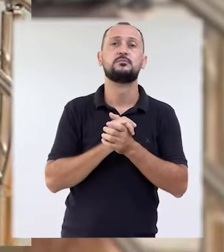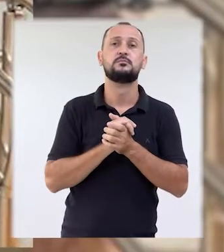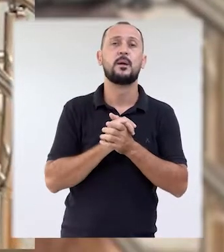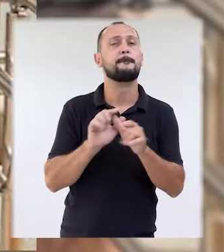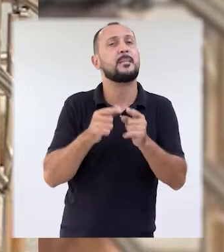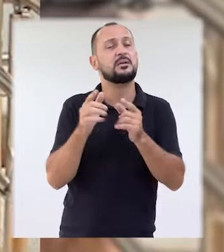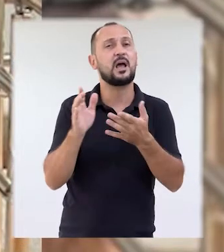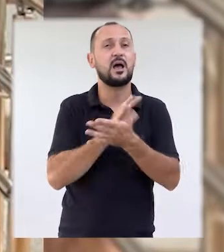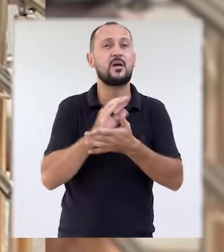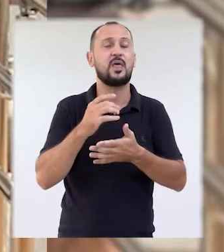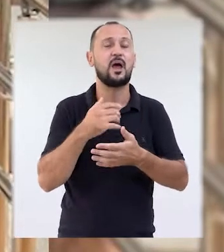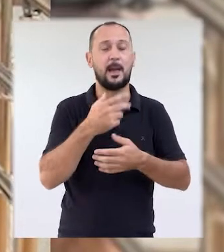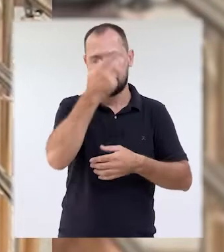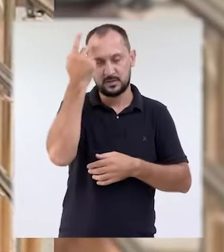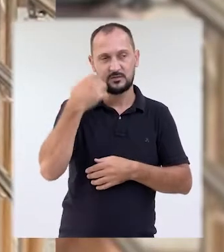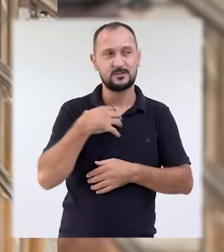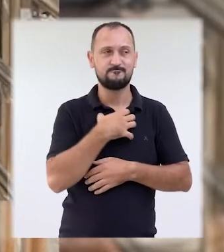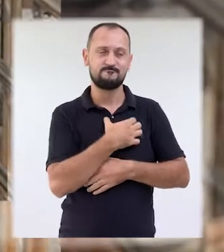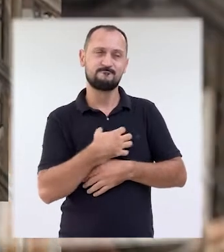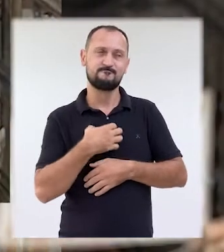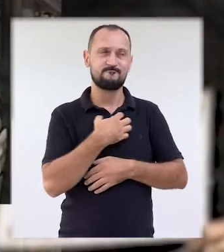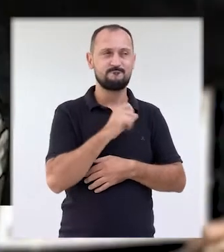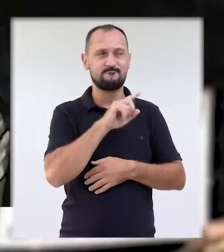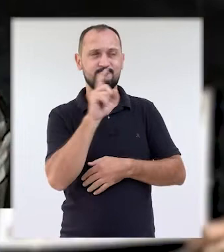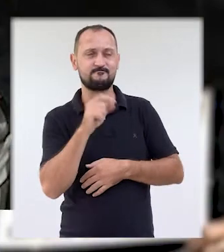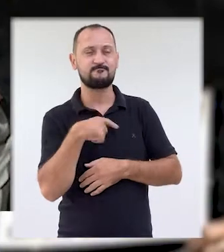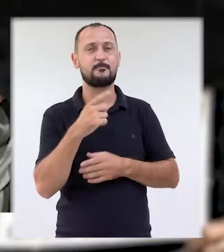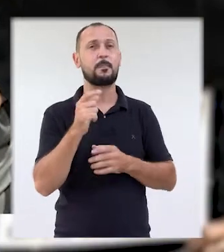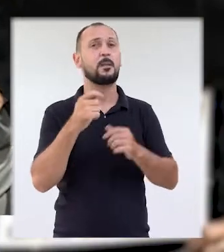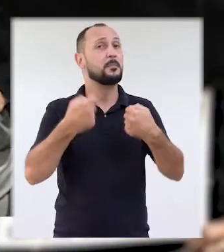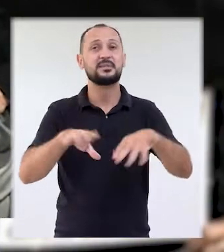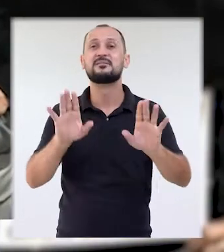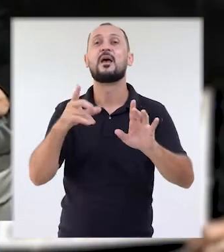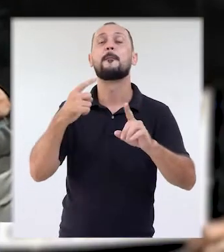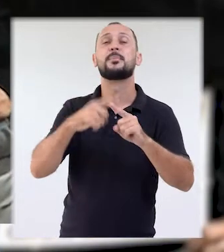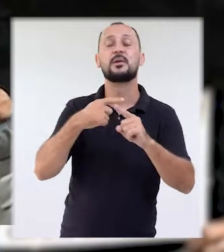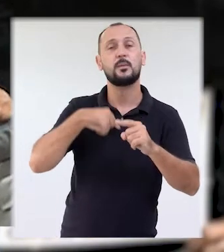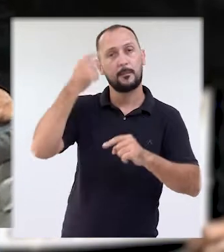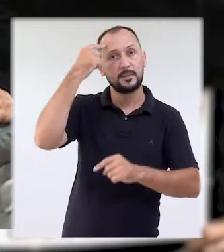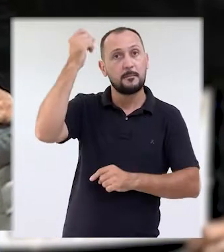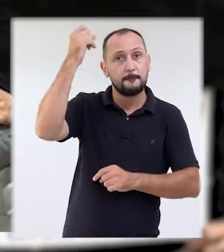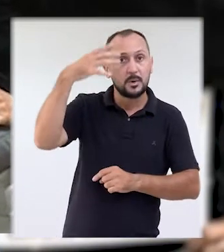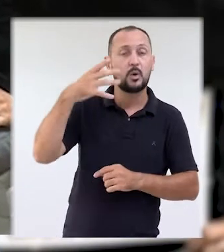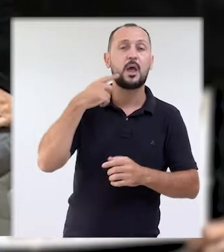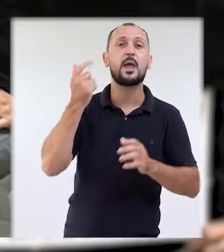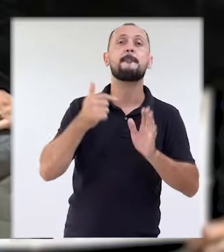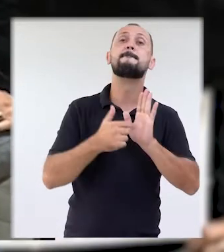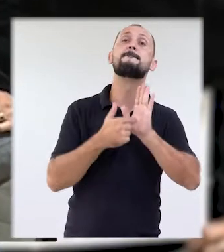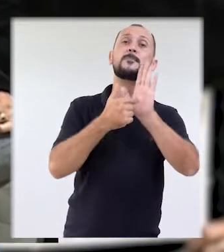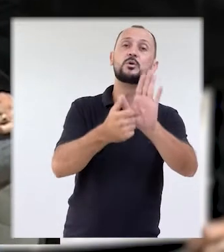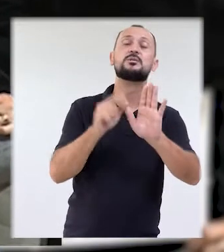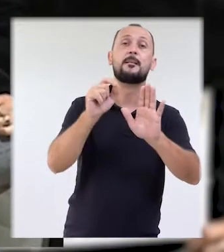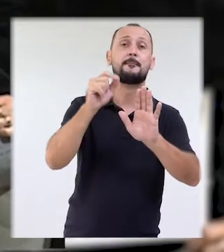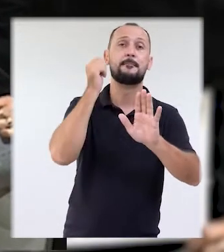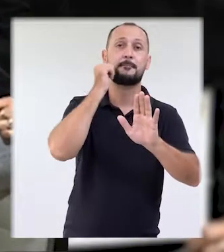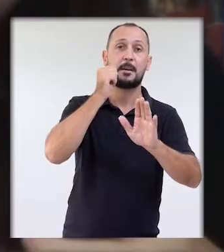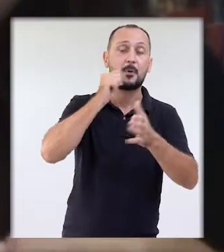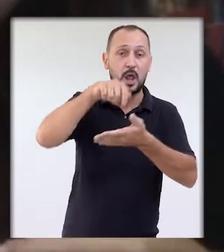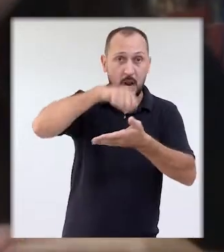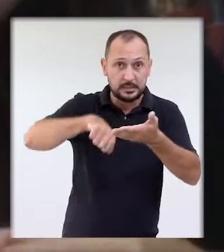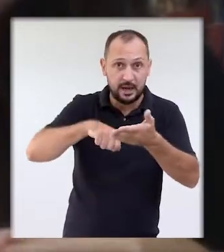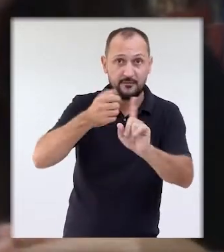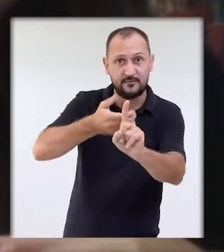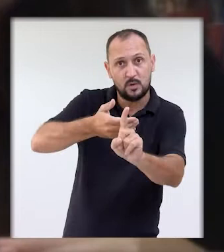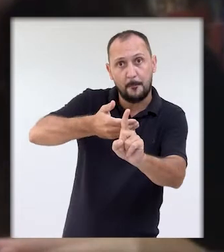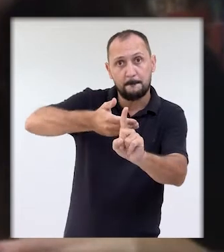mas eu acho que a pessoa fica com um pouco de receio, e não tem que ter receio, né? A ideia é realmente dar essa visibilidade